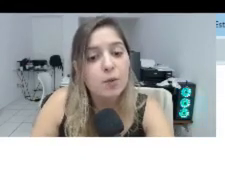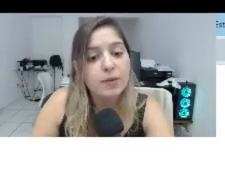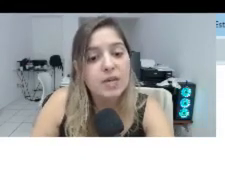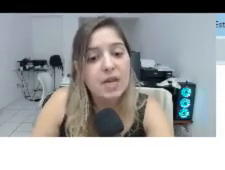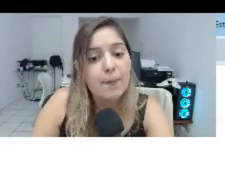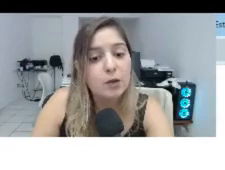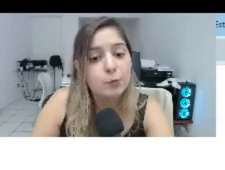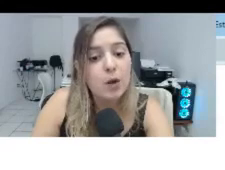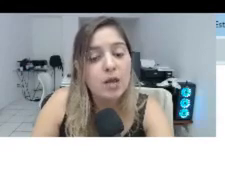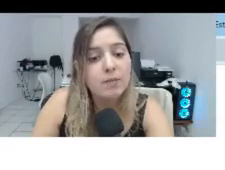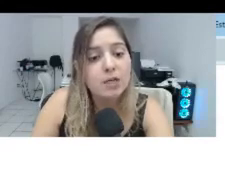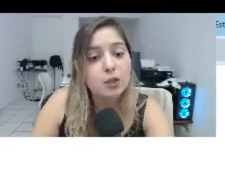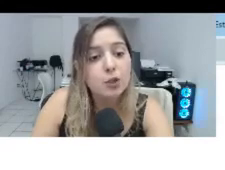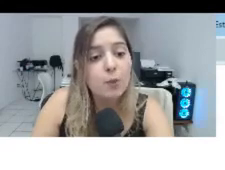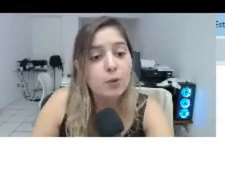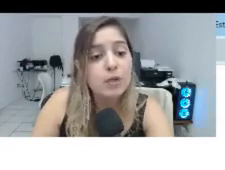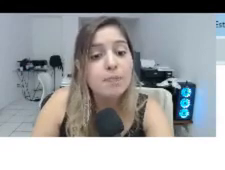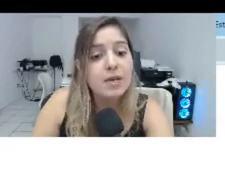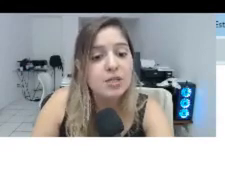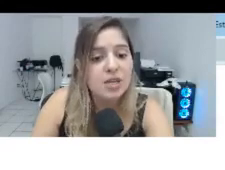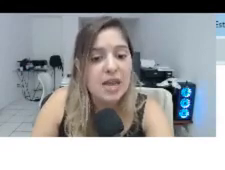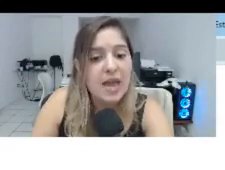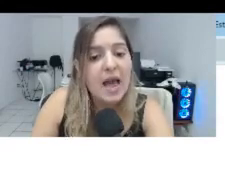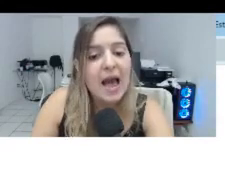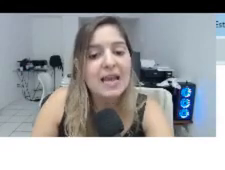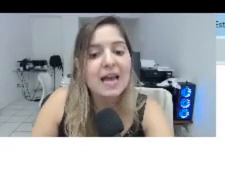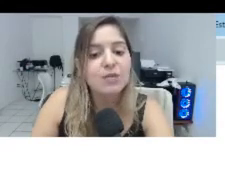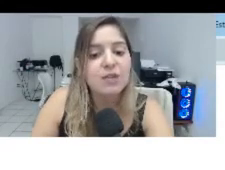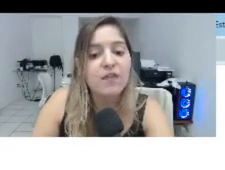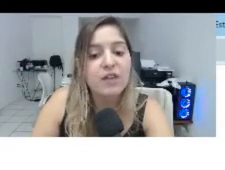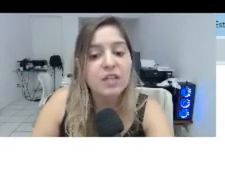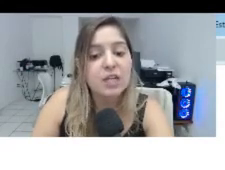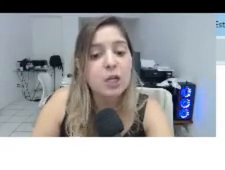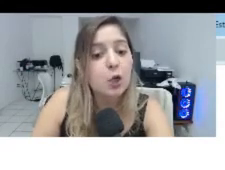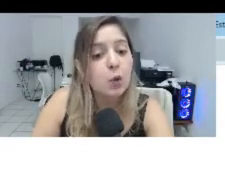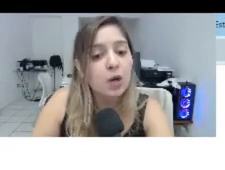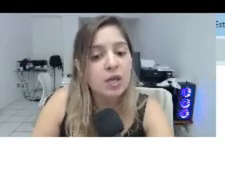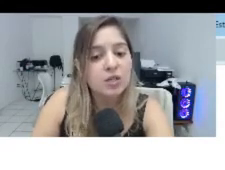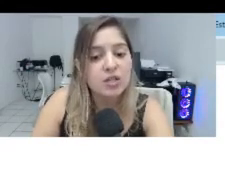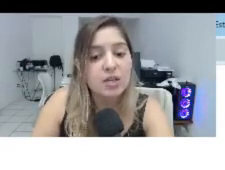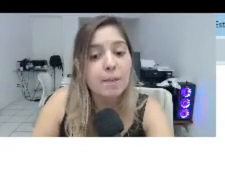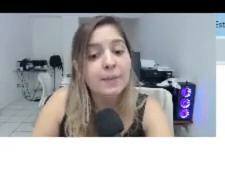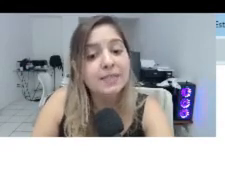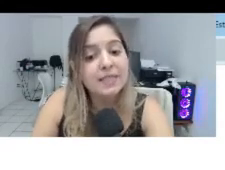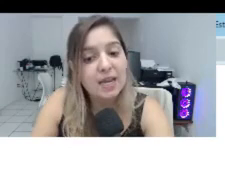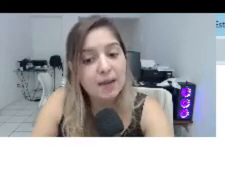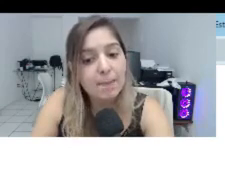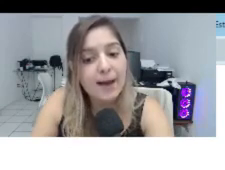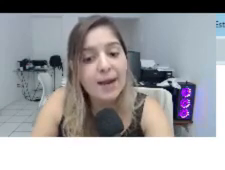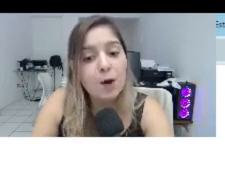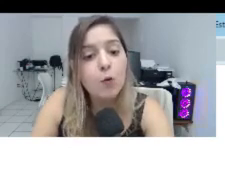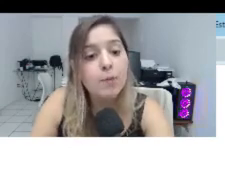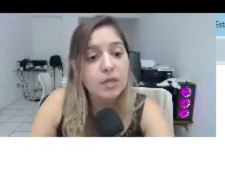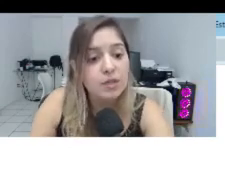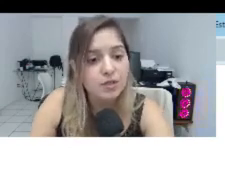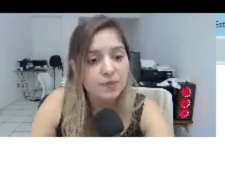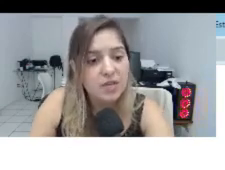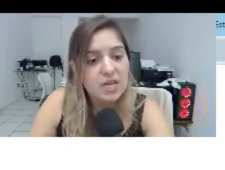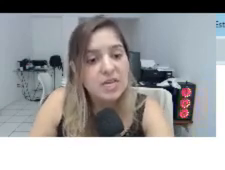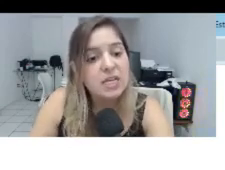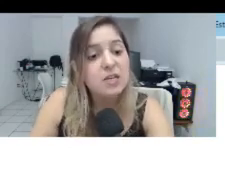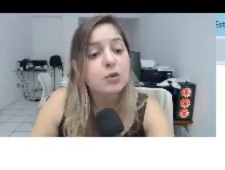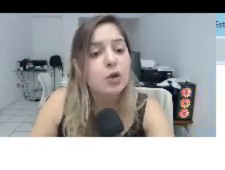sobre economia que, após polêmicas sobre o IBGE, aliados defendem que Lula indique manteiga para o